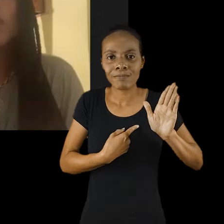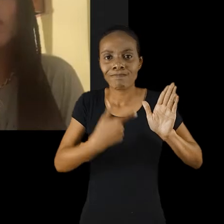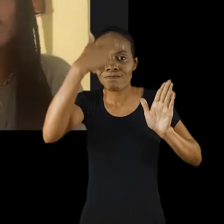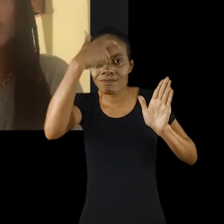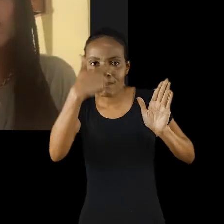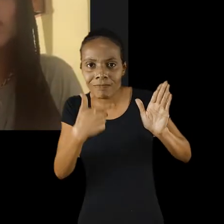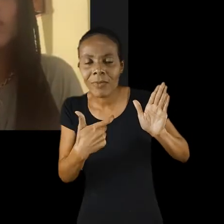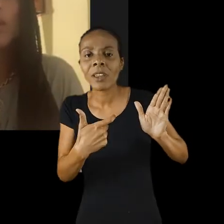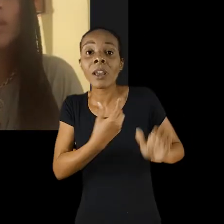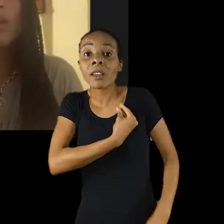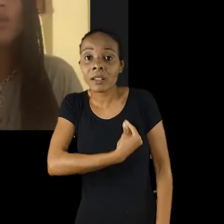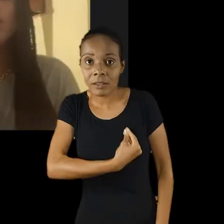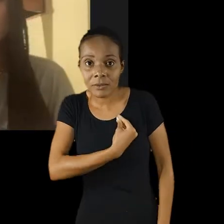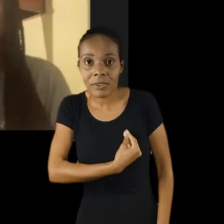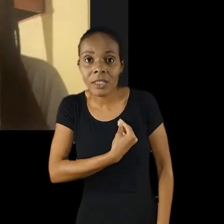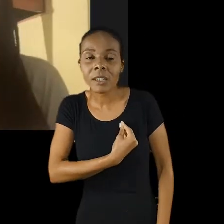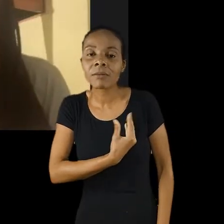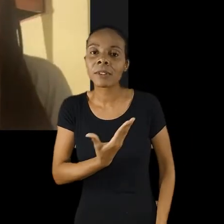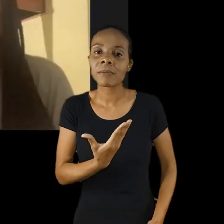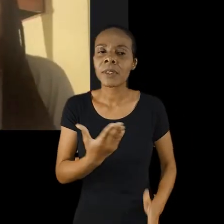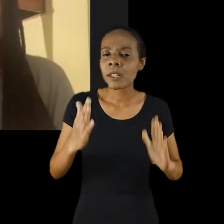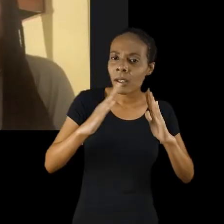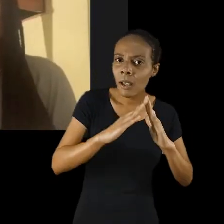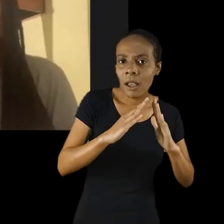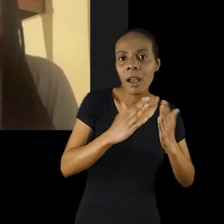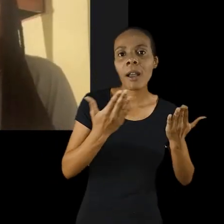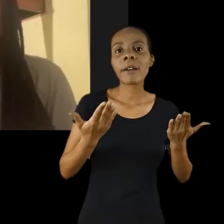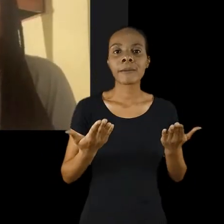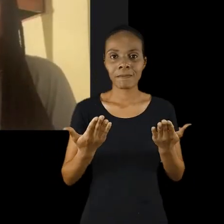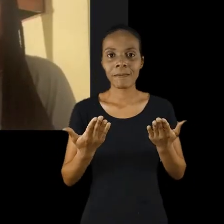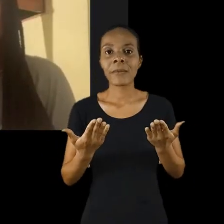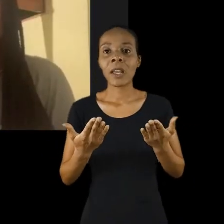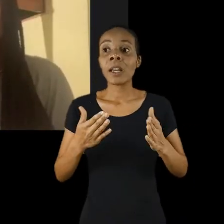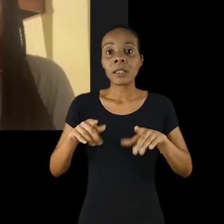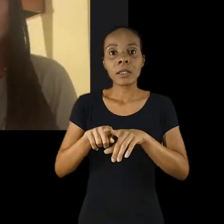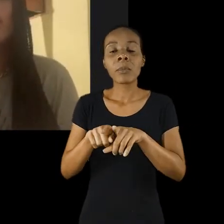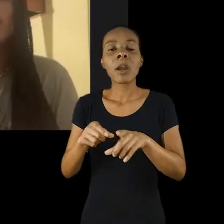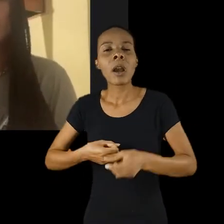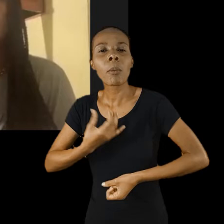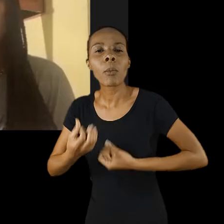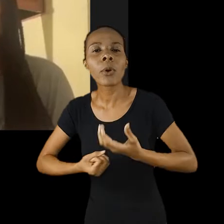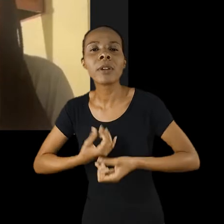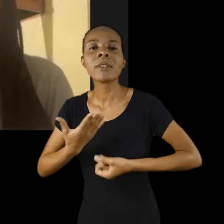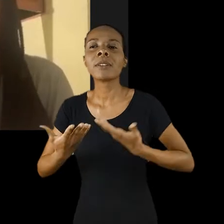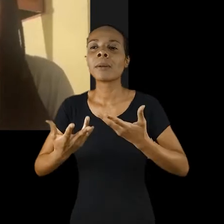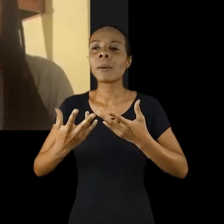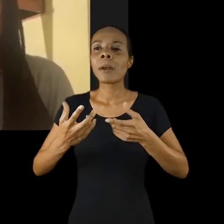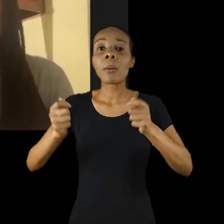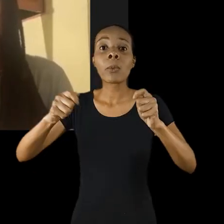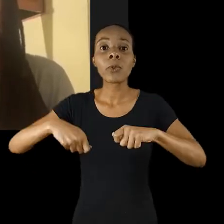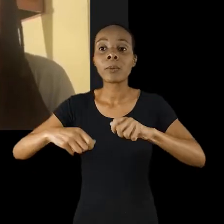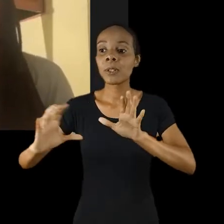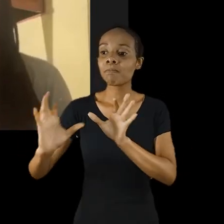nossa casa, na nossa vida, enquanto a poesia leva também a criação de novas redes, né?